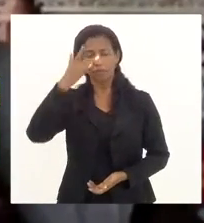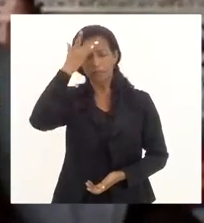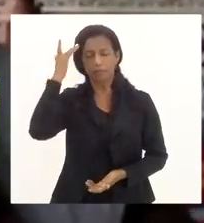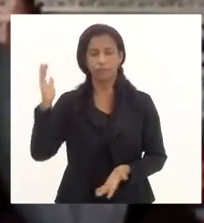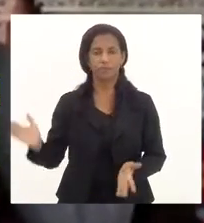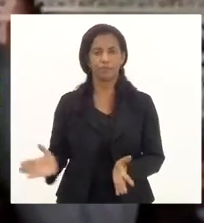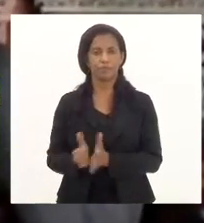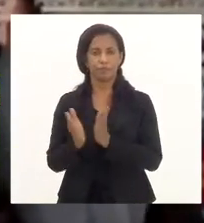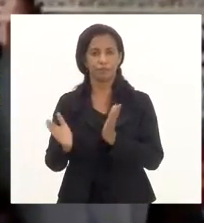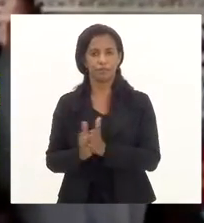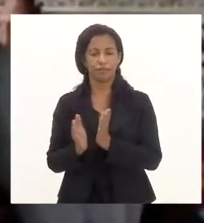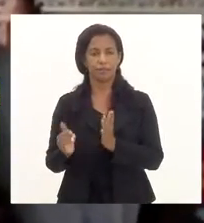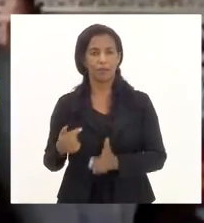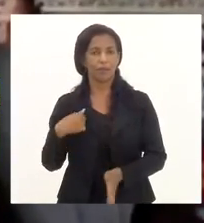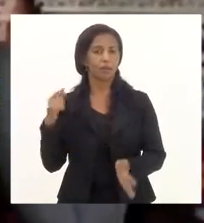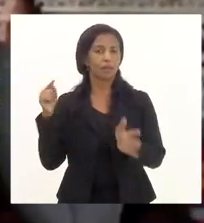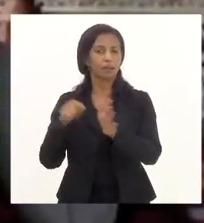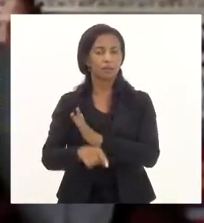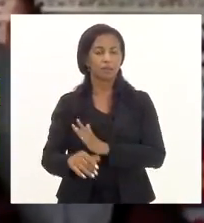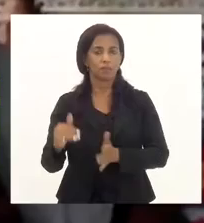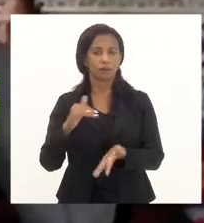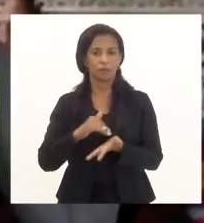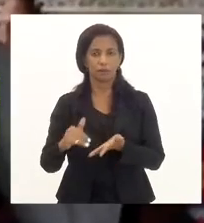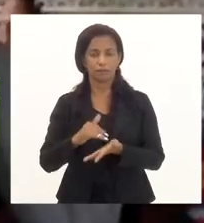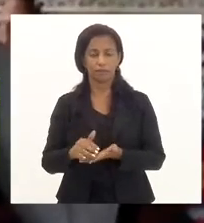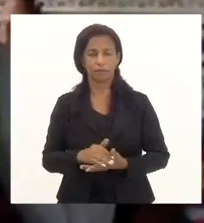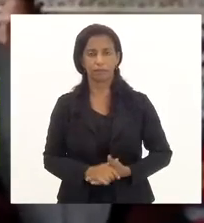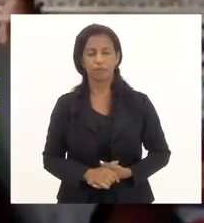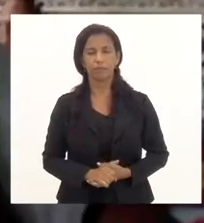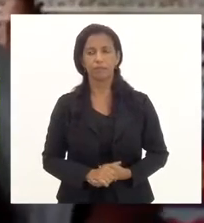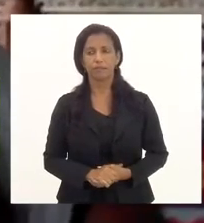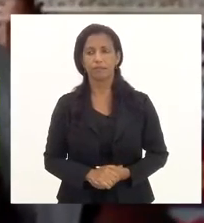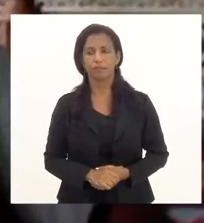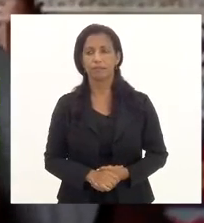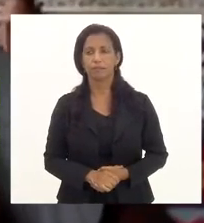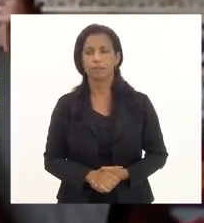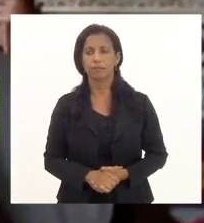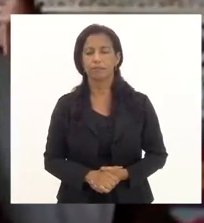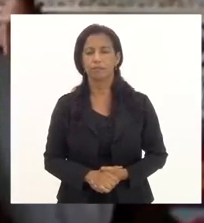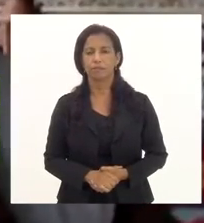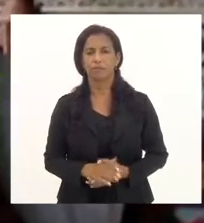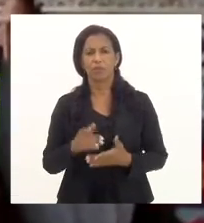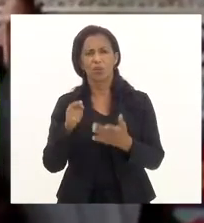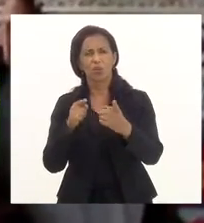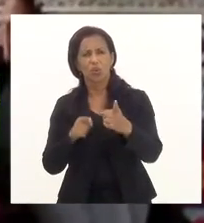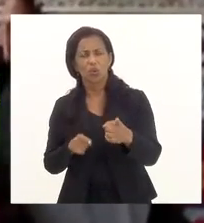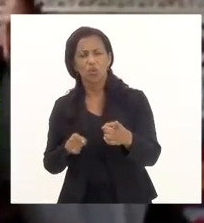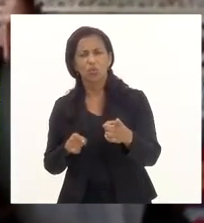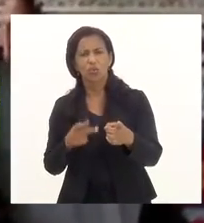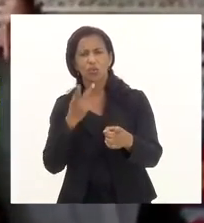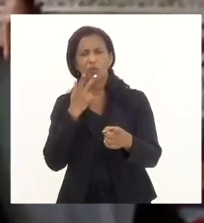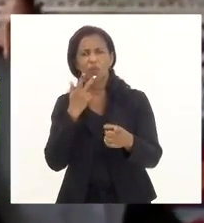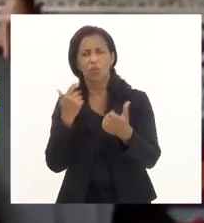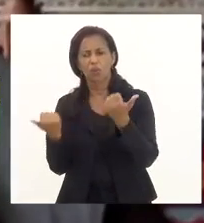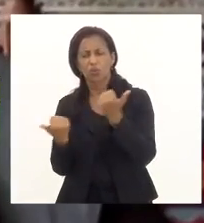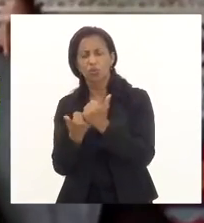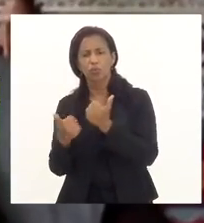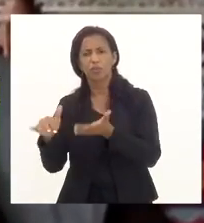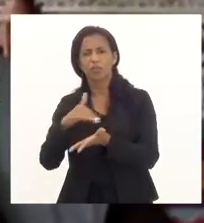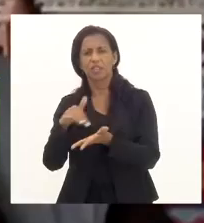a minha pergunta para o secretário é a seguinte né o senhor informou que a secretaria de